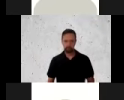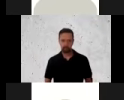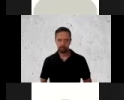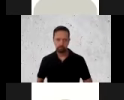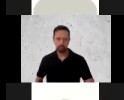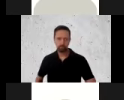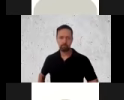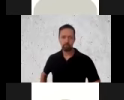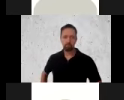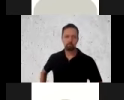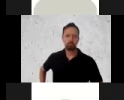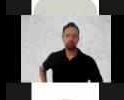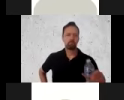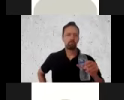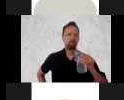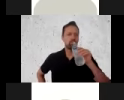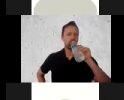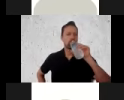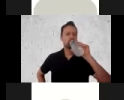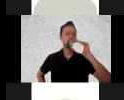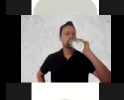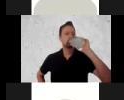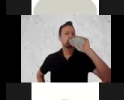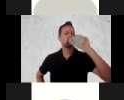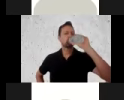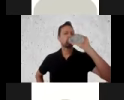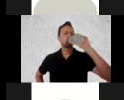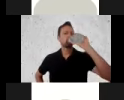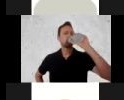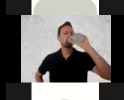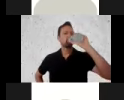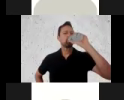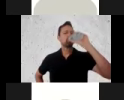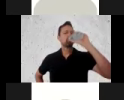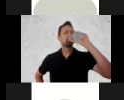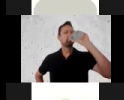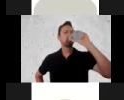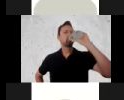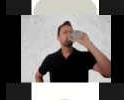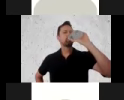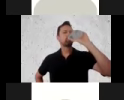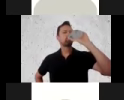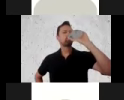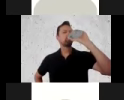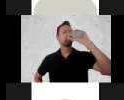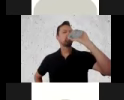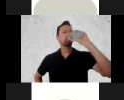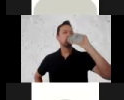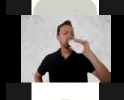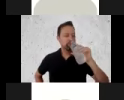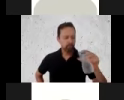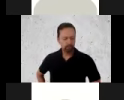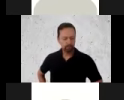Beleza, então aqui o objetivo, eu e o Alan vamos apresentar esse paper aqui do Quarterly Journal. Eu vou começar apresentando